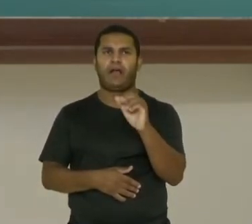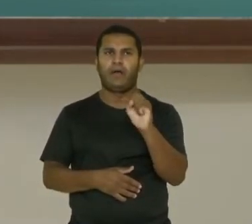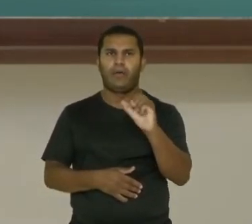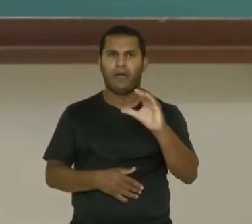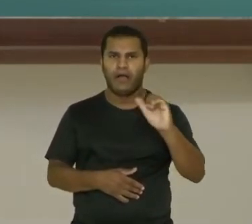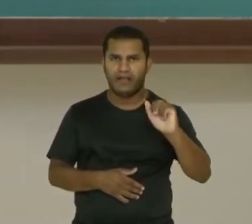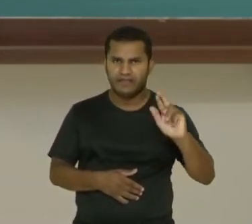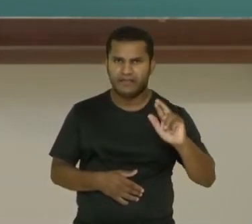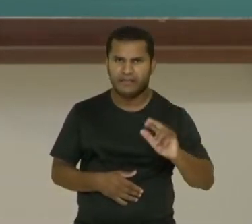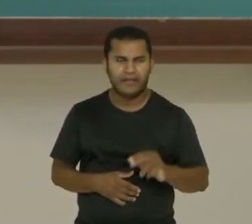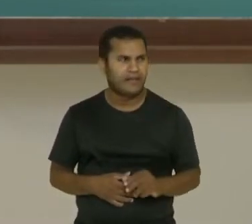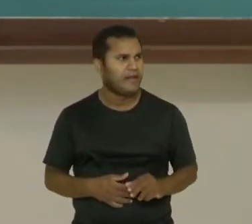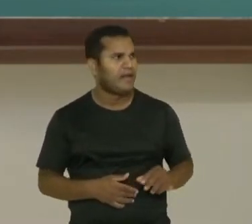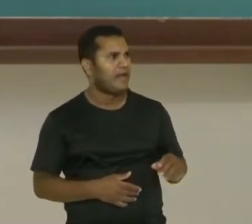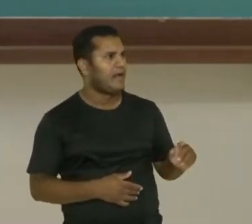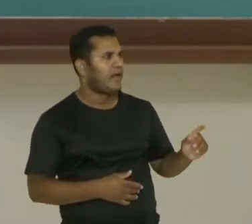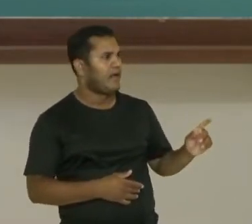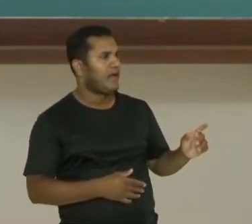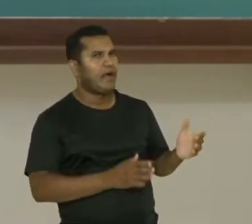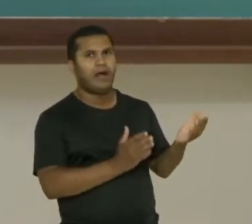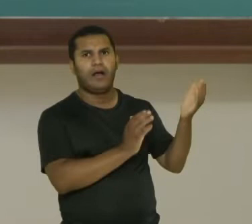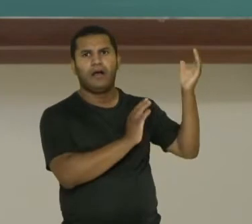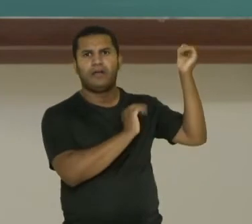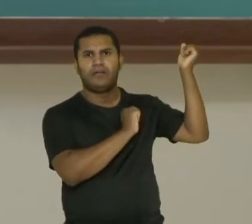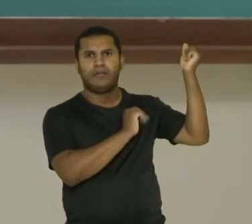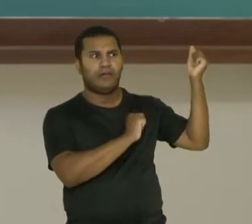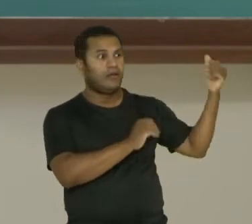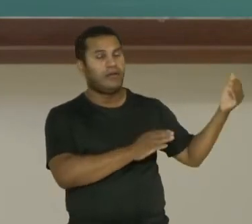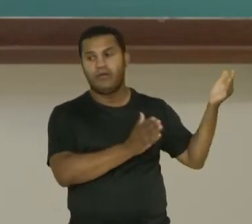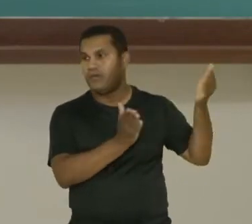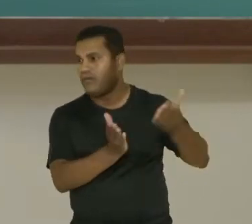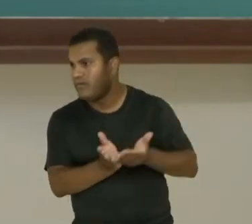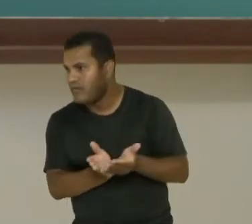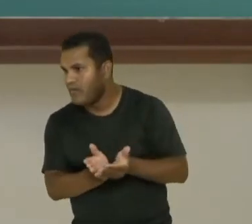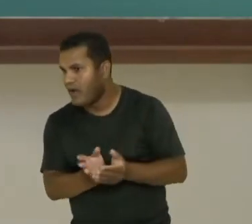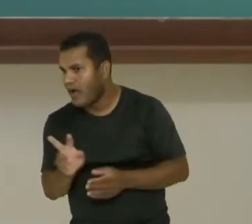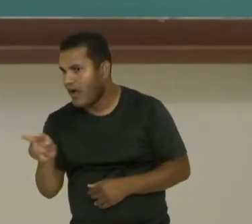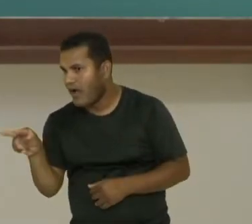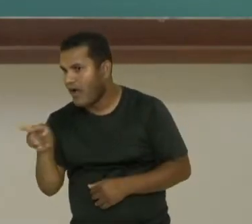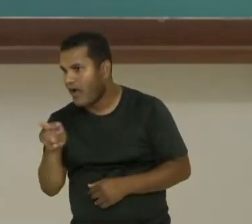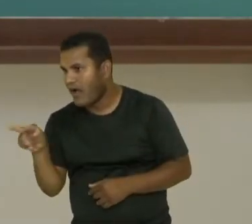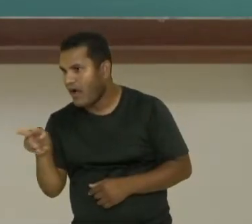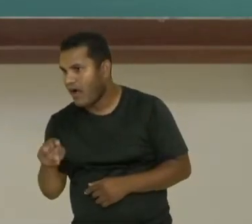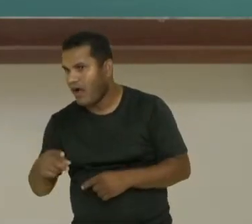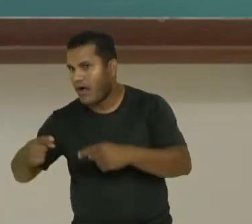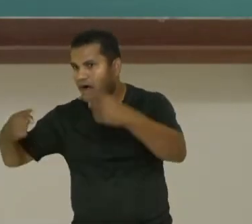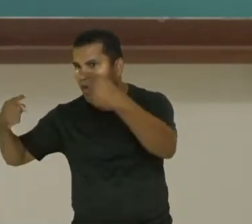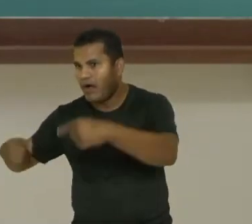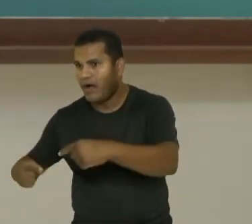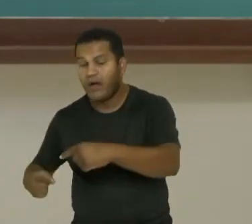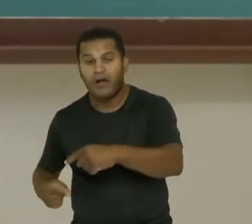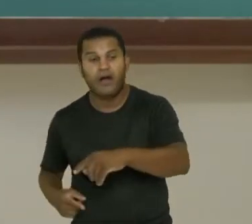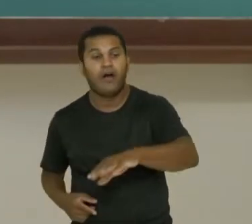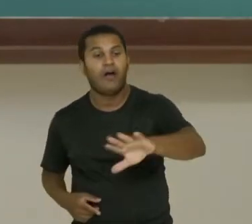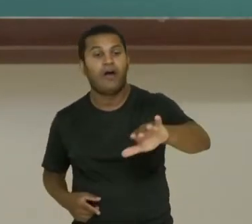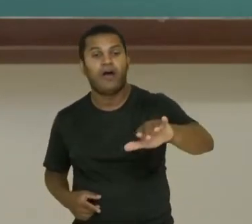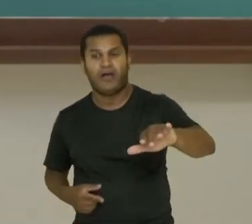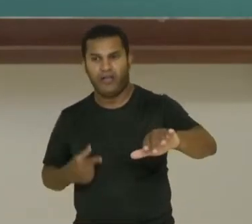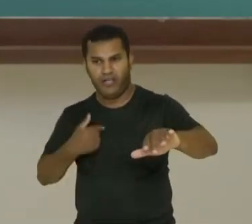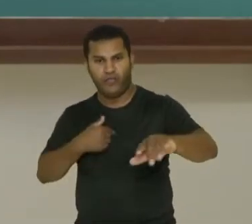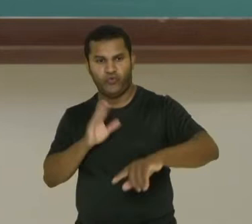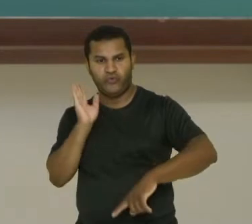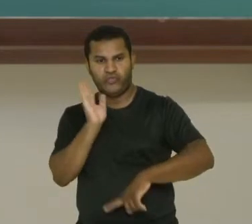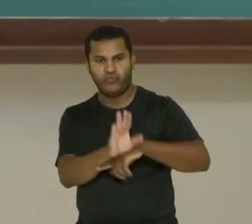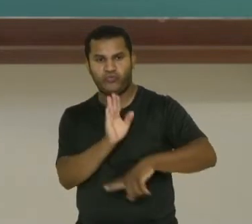conseguir alcançar e ter a coroa, né, e se tornar o imperador inca. E, no entanto, ele é enganado pelos espanhóis,